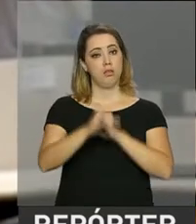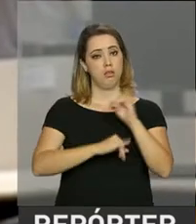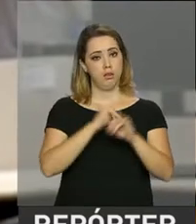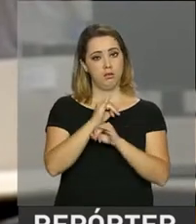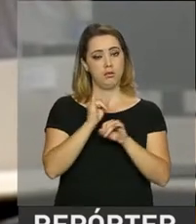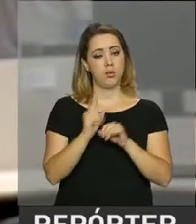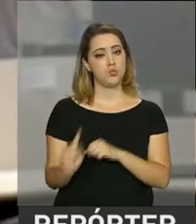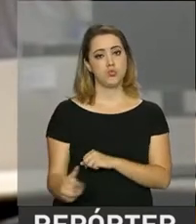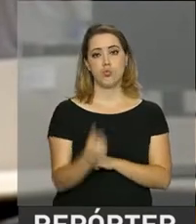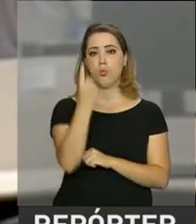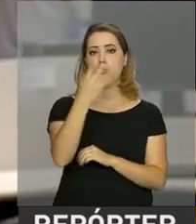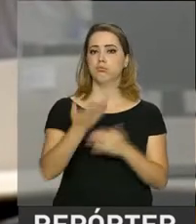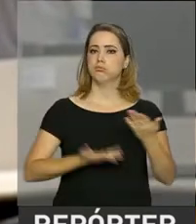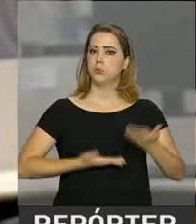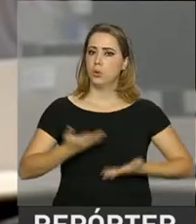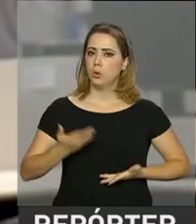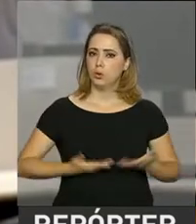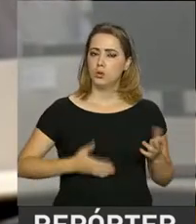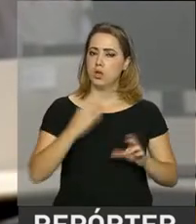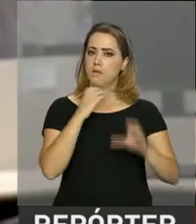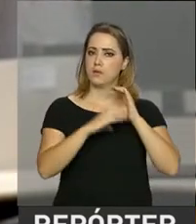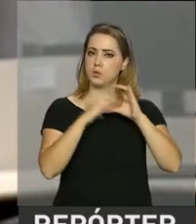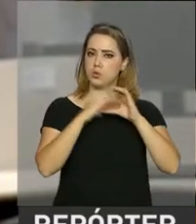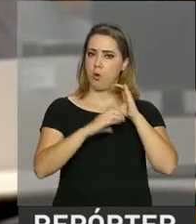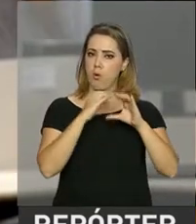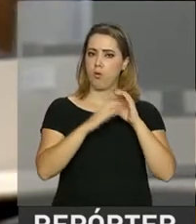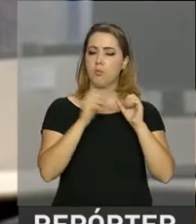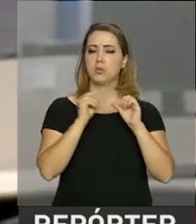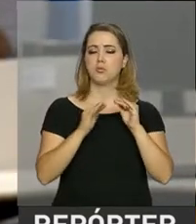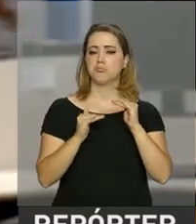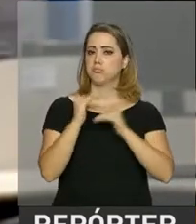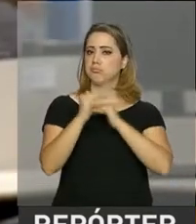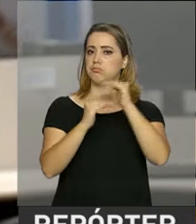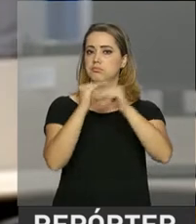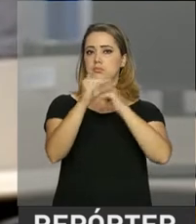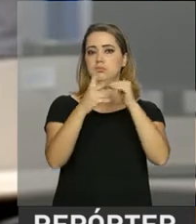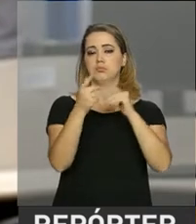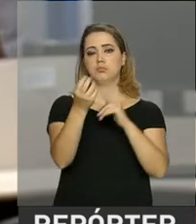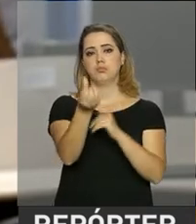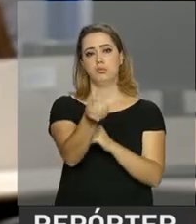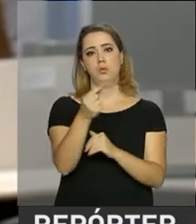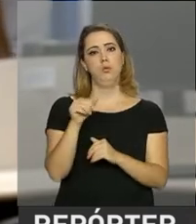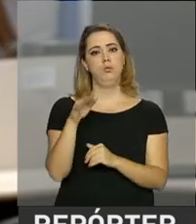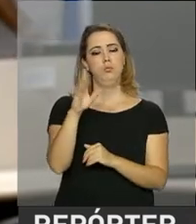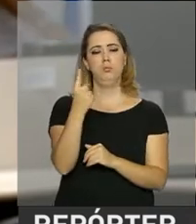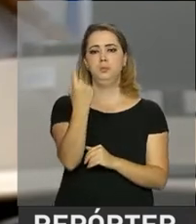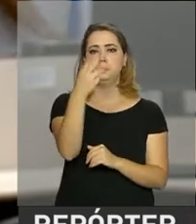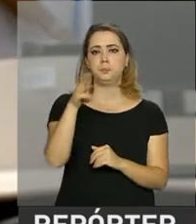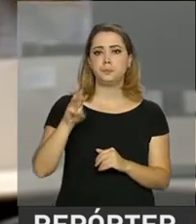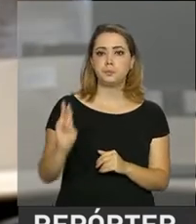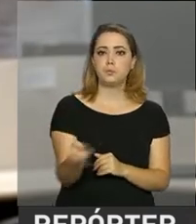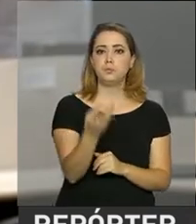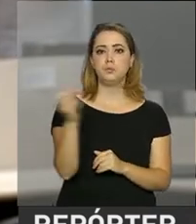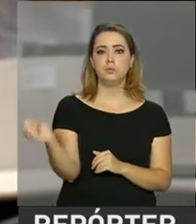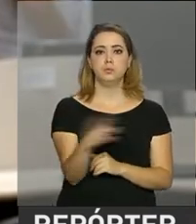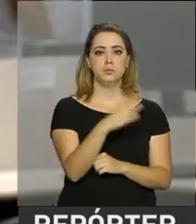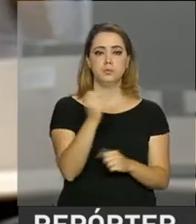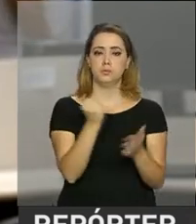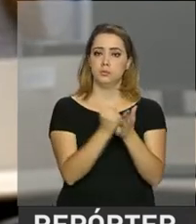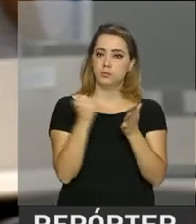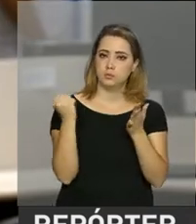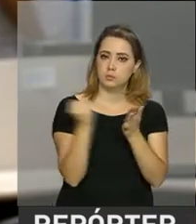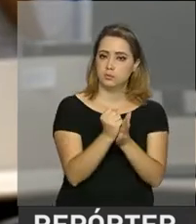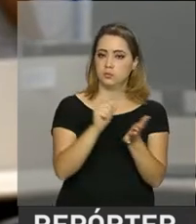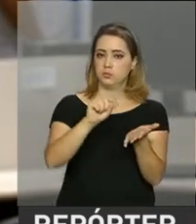único serviço de telecomunicações que apresentou crescimento no brasil em 2016 foram 1 milhão 104 mil novos contratos assinados